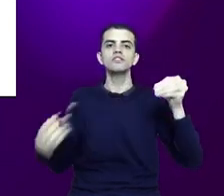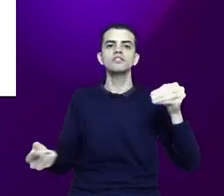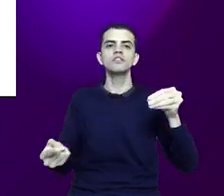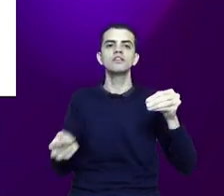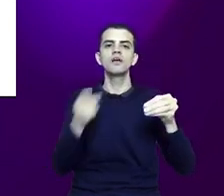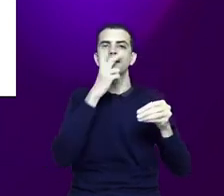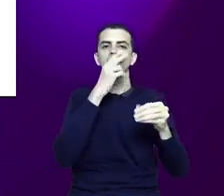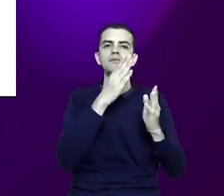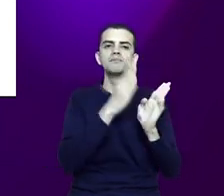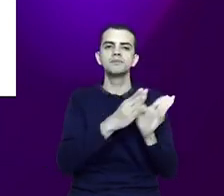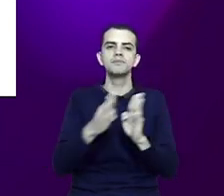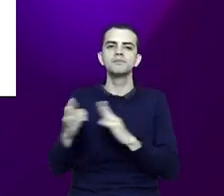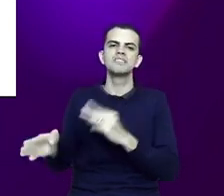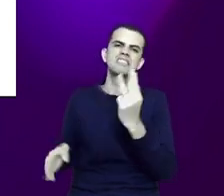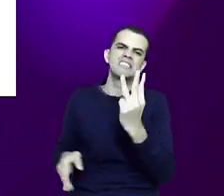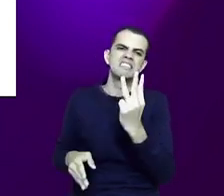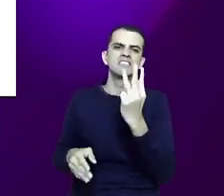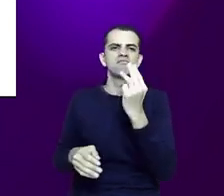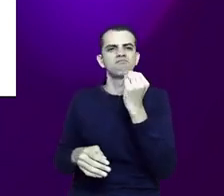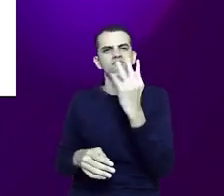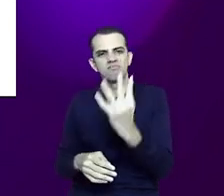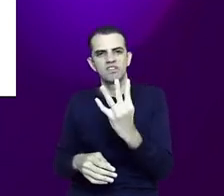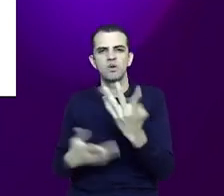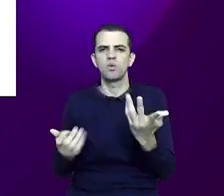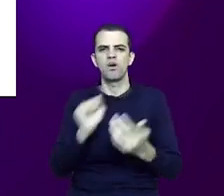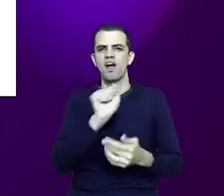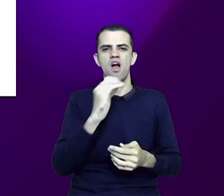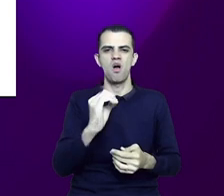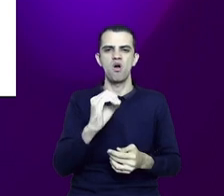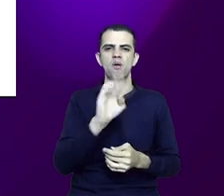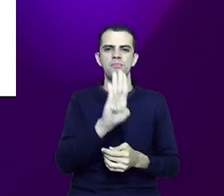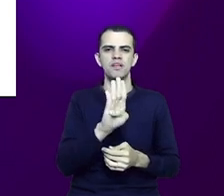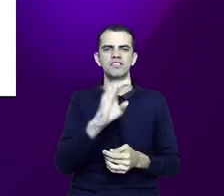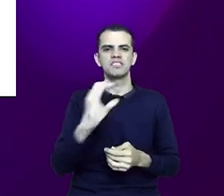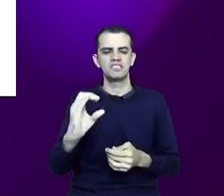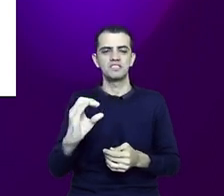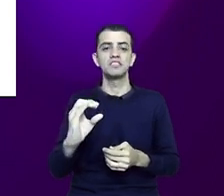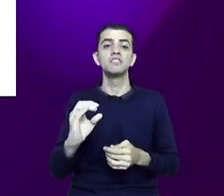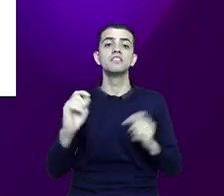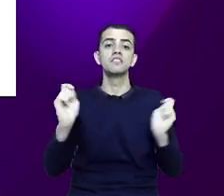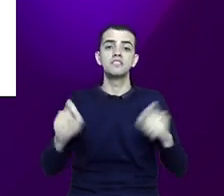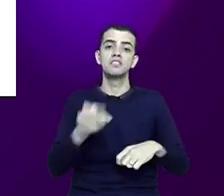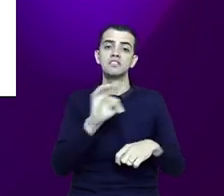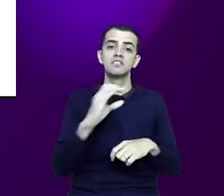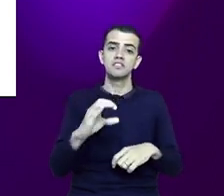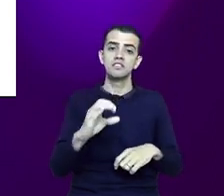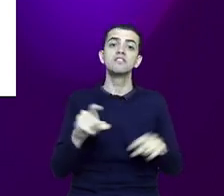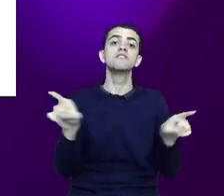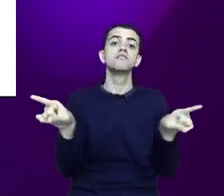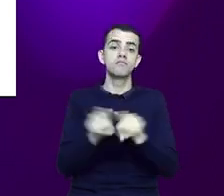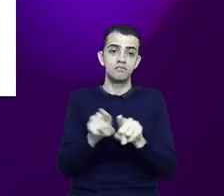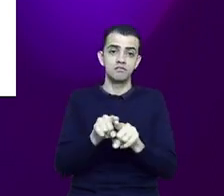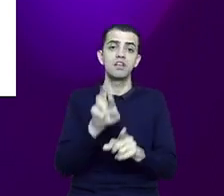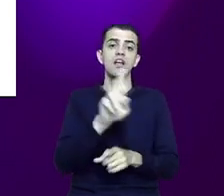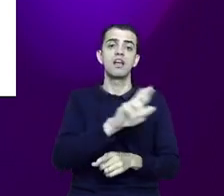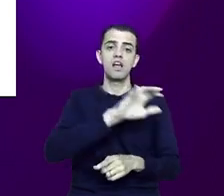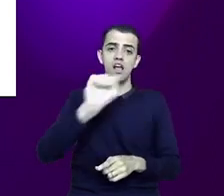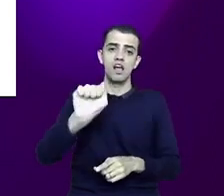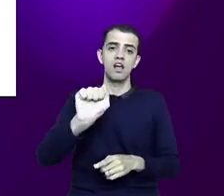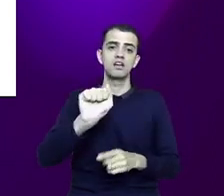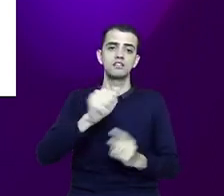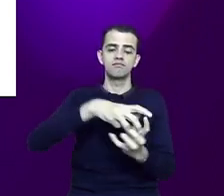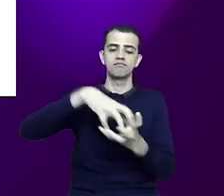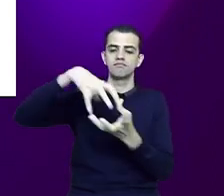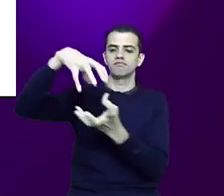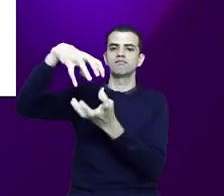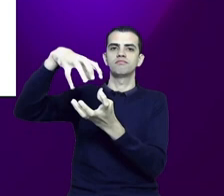partes, 4 partes, ou uma classificação A, B ou C, usando radiografia e tomografia, você vai também reproduzir essas imagens,